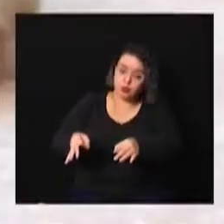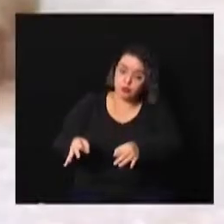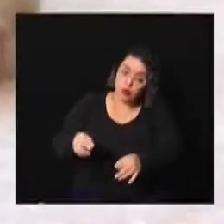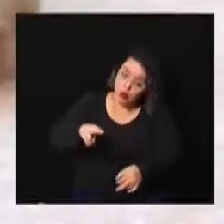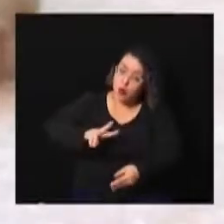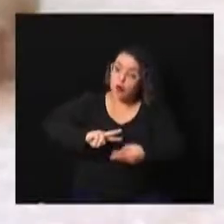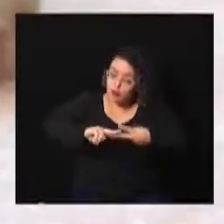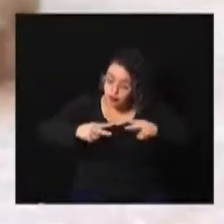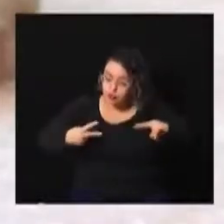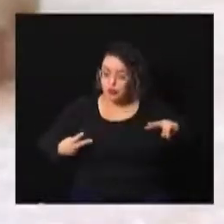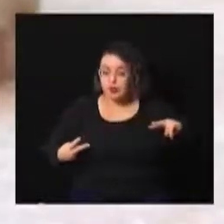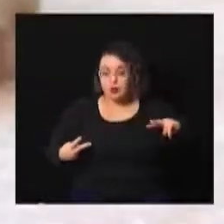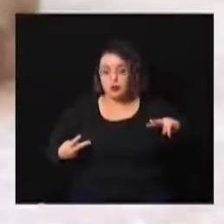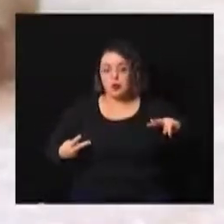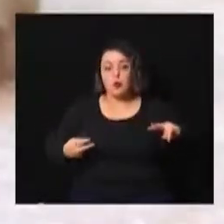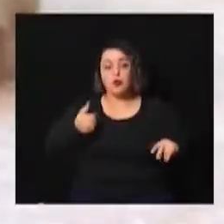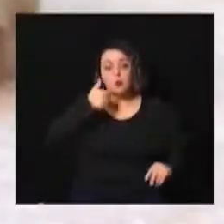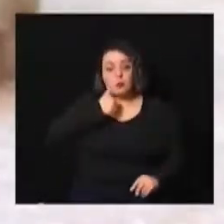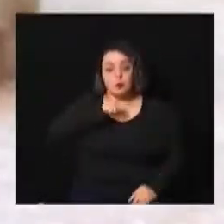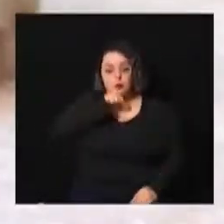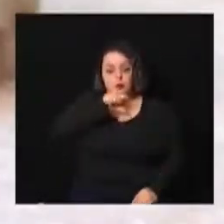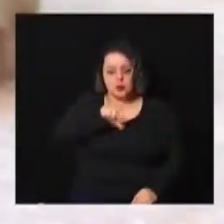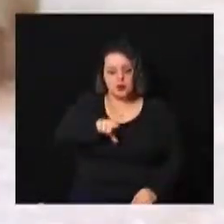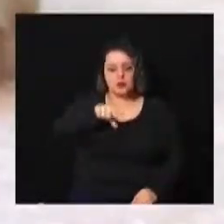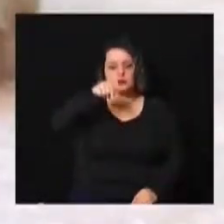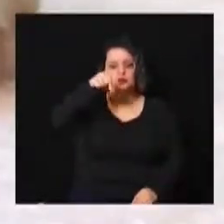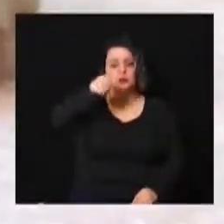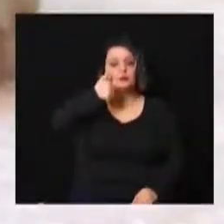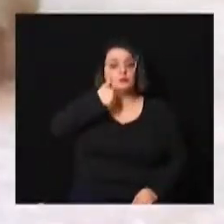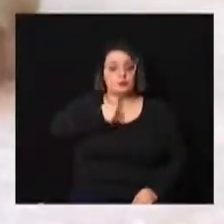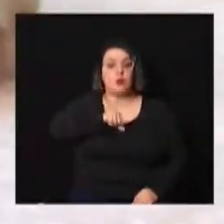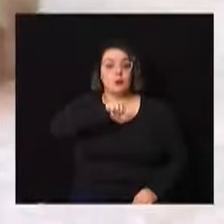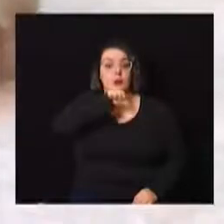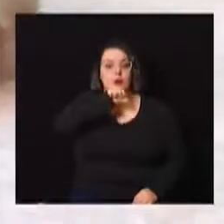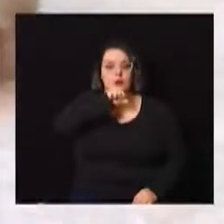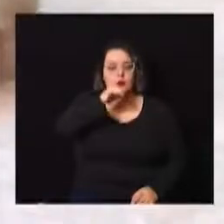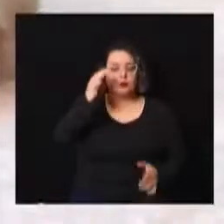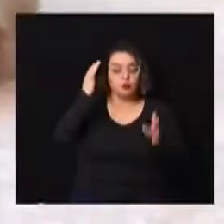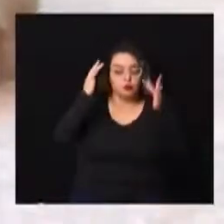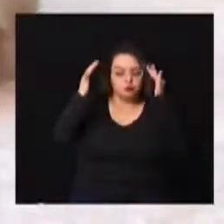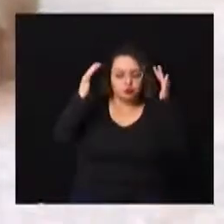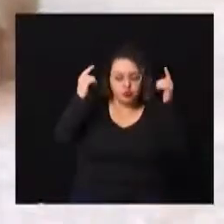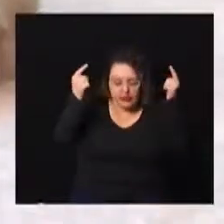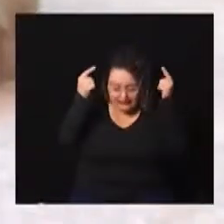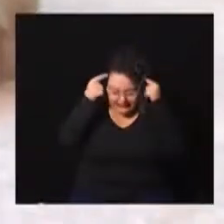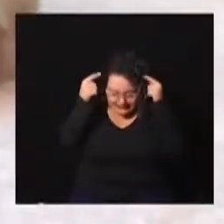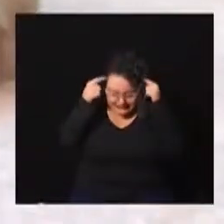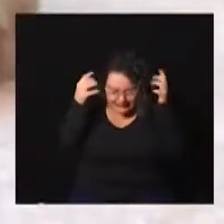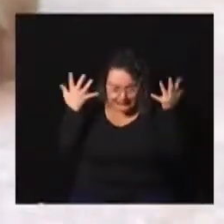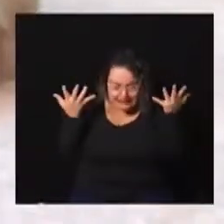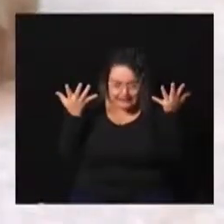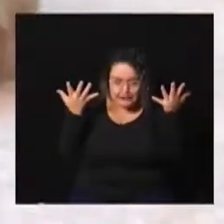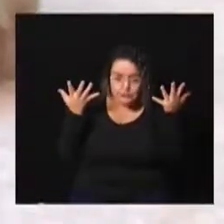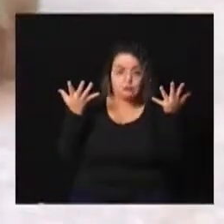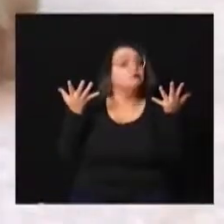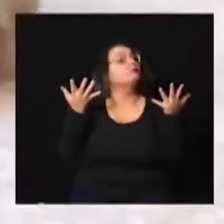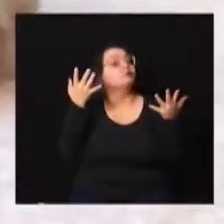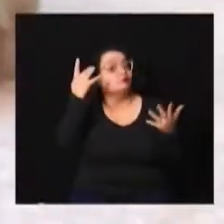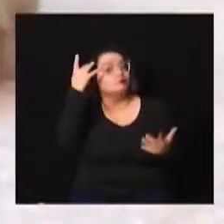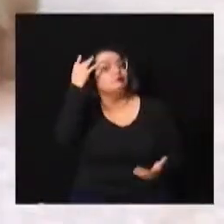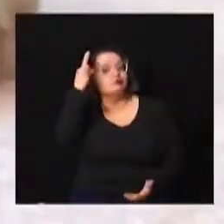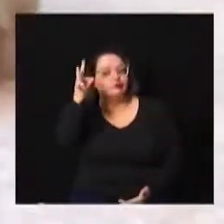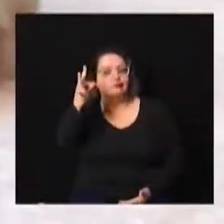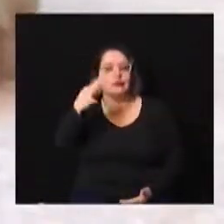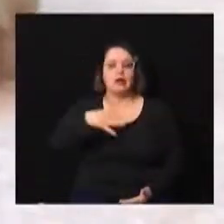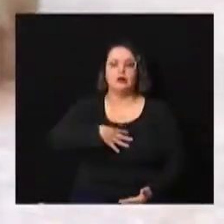Quando a mulher decide se tornar mãe, muita coisa passa pela cabeça dela. Afinal, na teoria, ter um